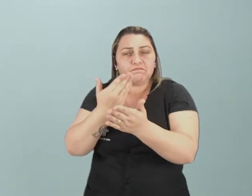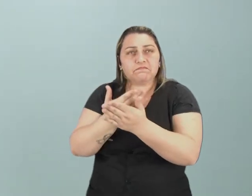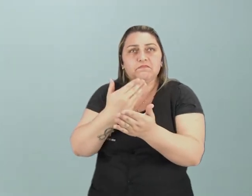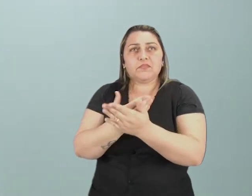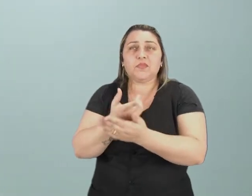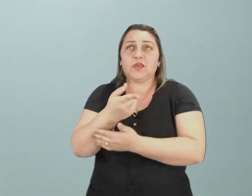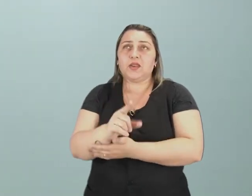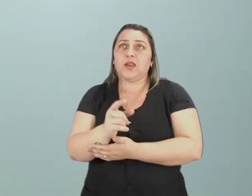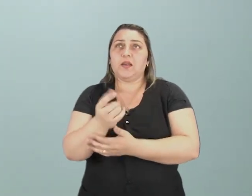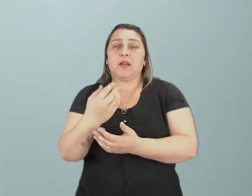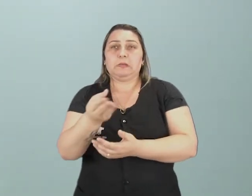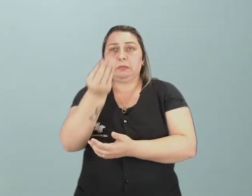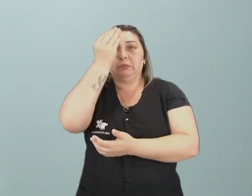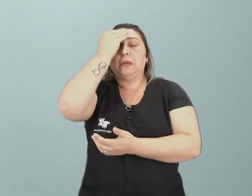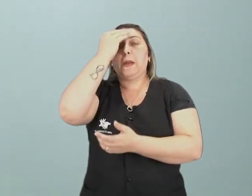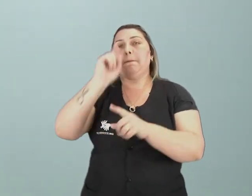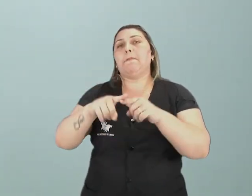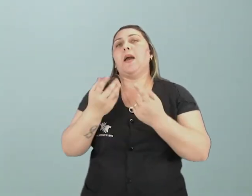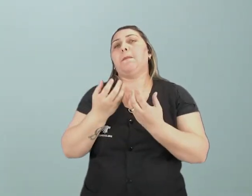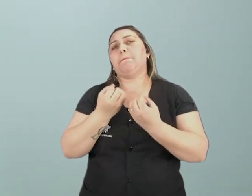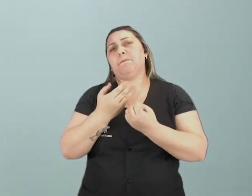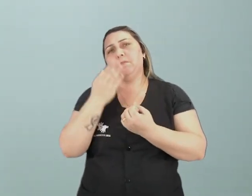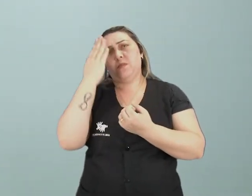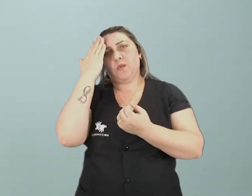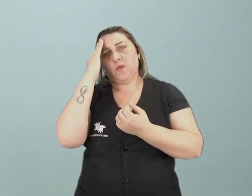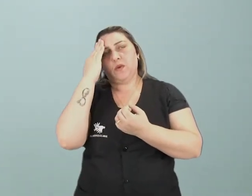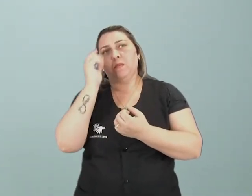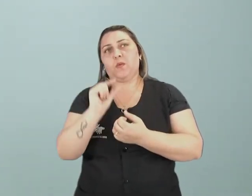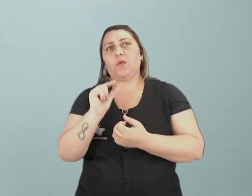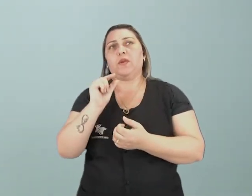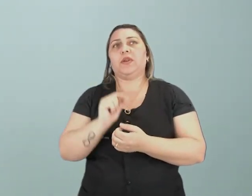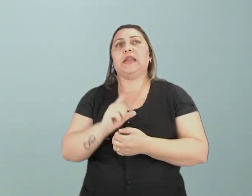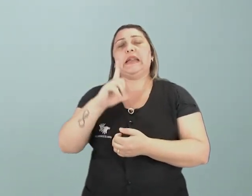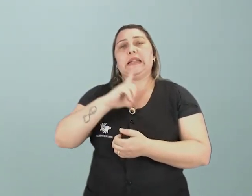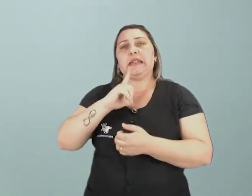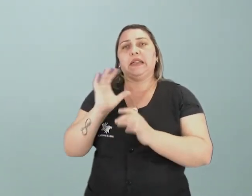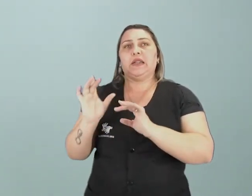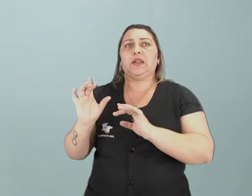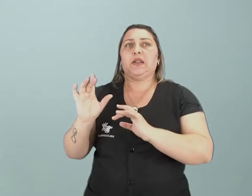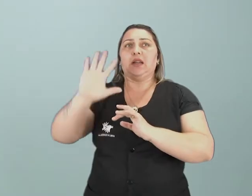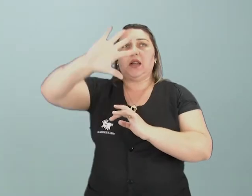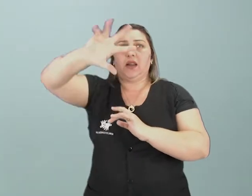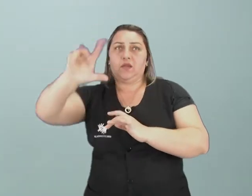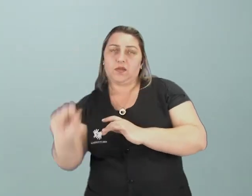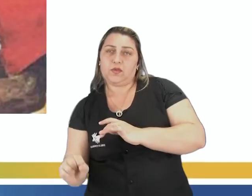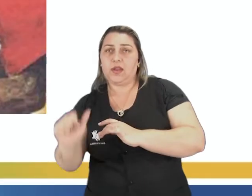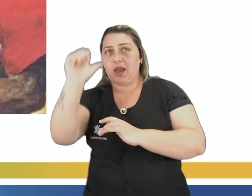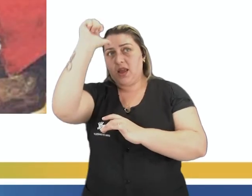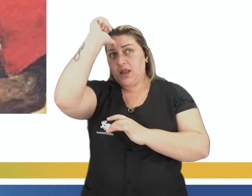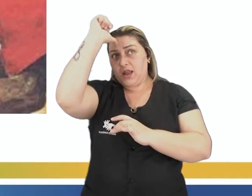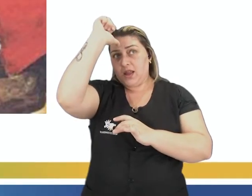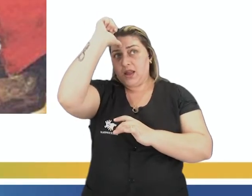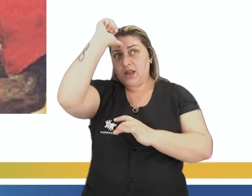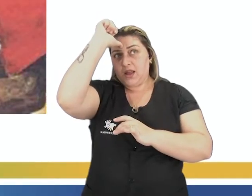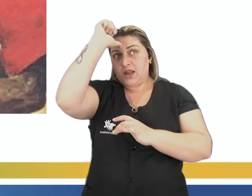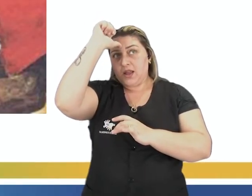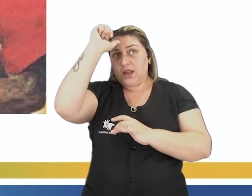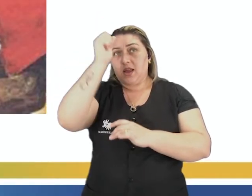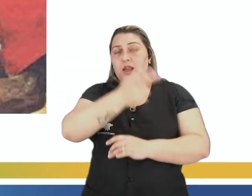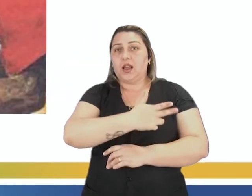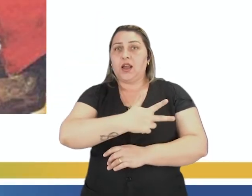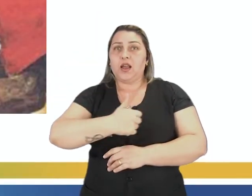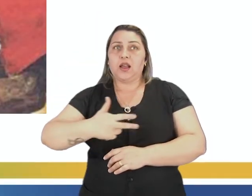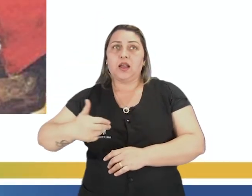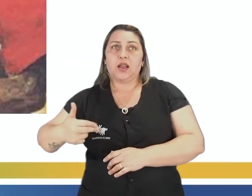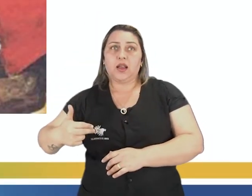dizer que você precisa decorar, mas é importante dar uma olhada. Aí nós temos casos específicos como África do Sul, a Índia,